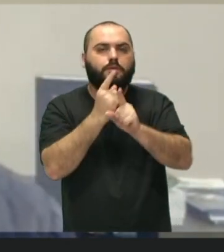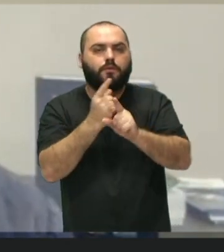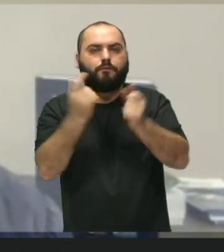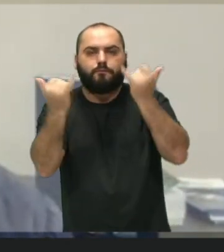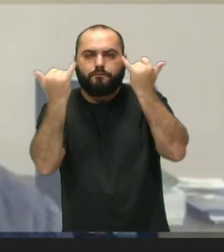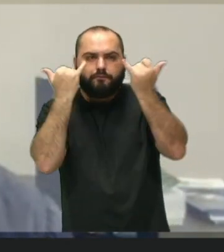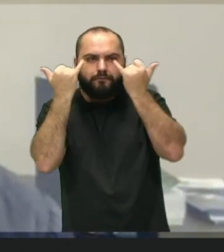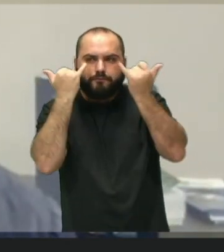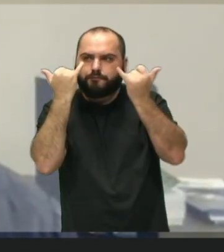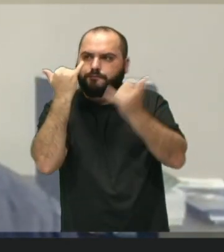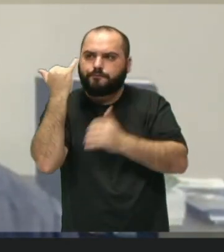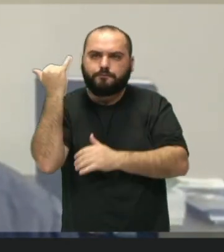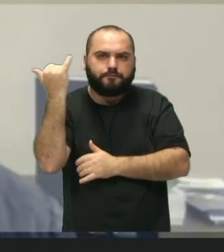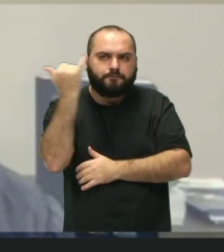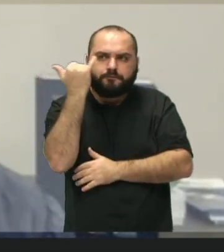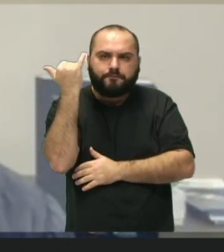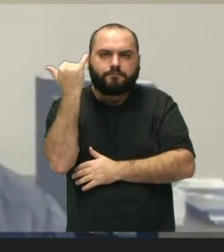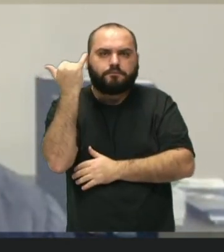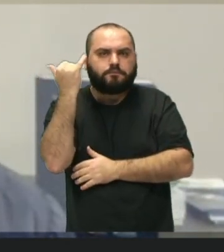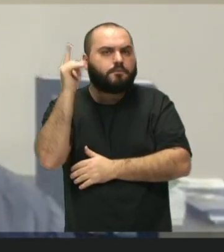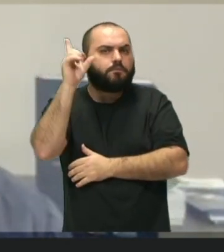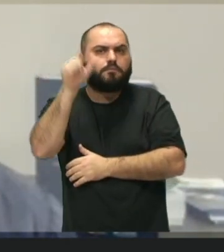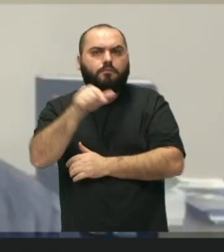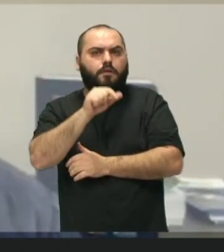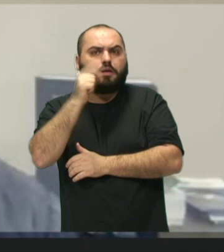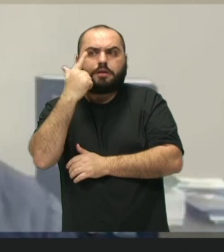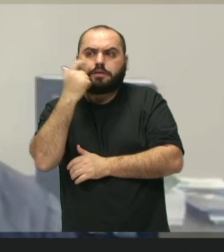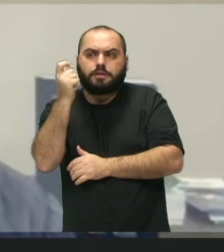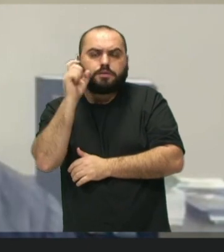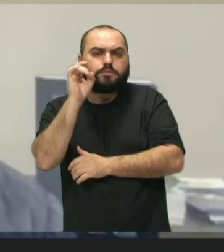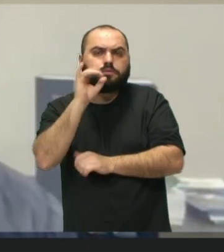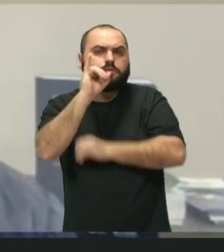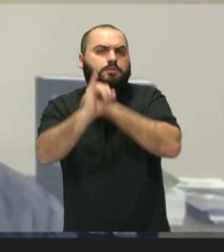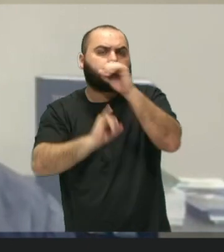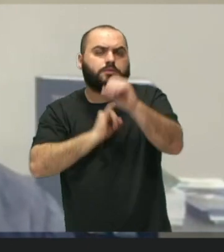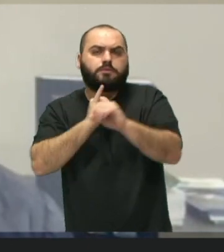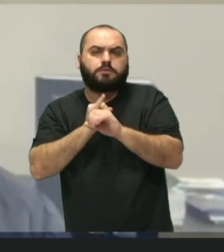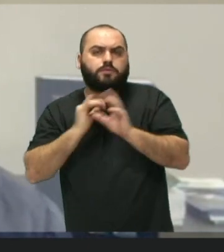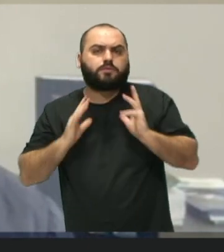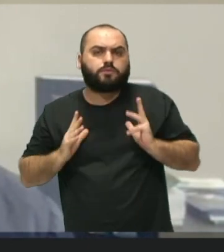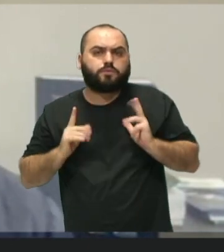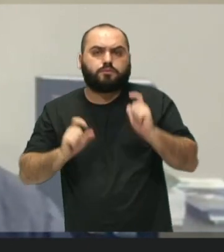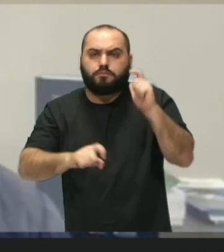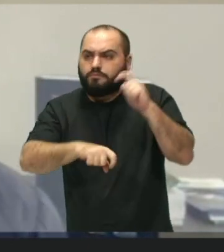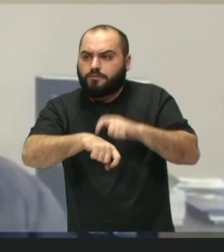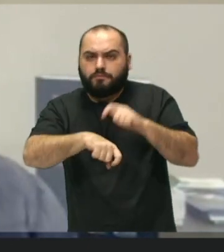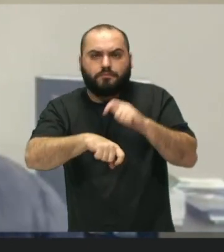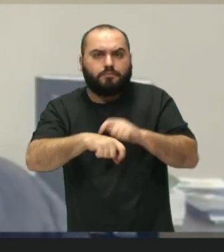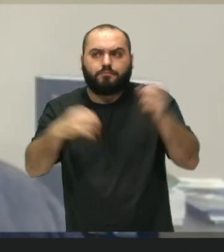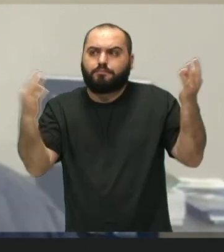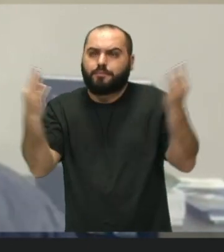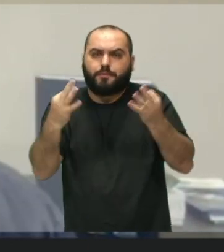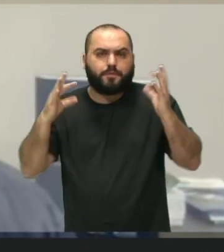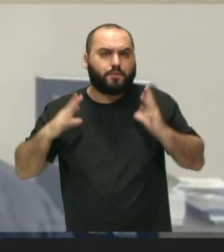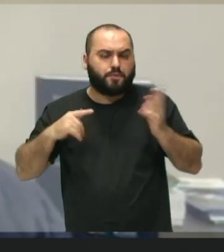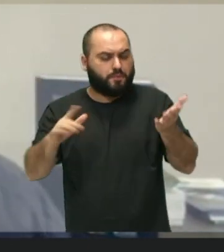gente. É só ter interesse nisso. É tudo online hoje. Nós vivemos um momento mágico, Elis. Está tudo na